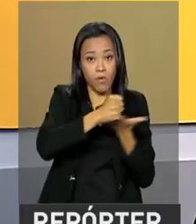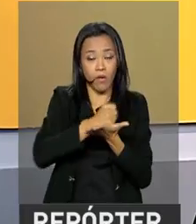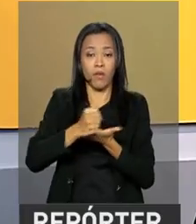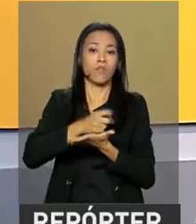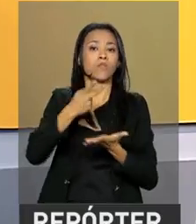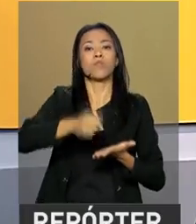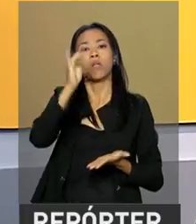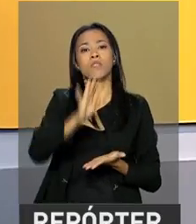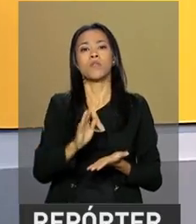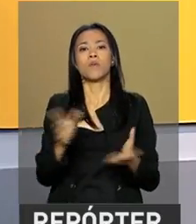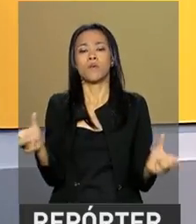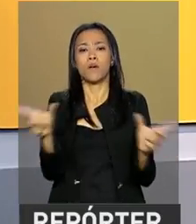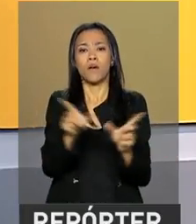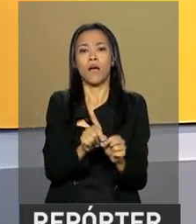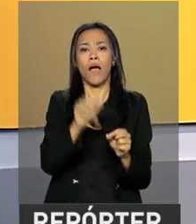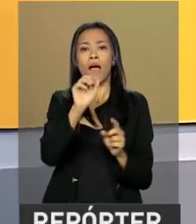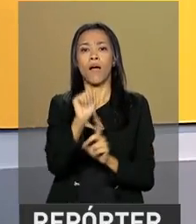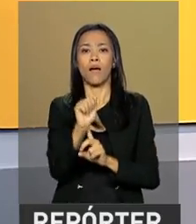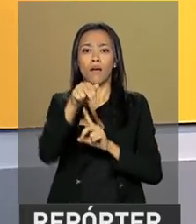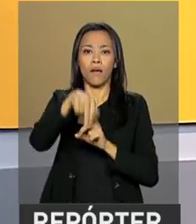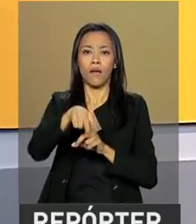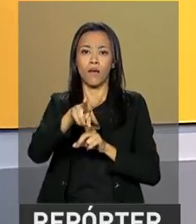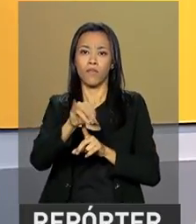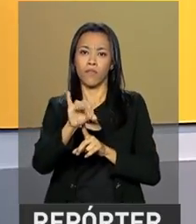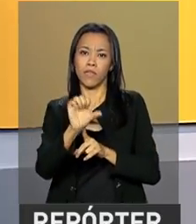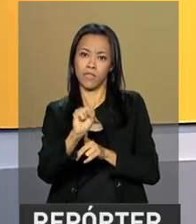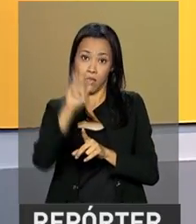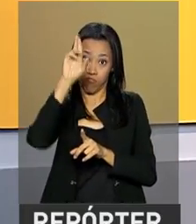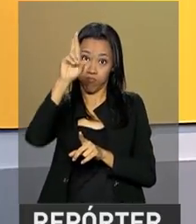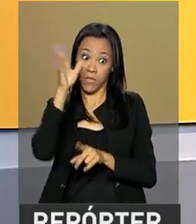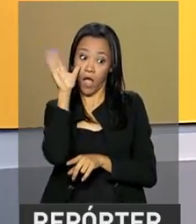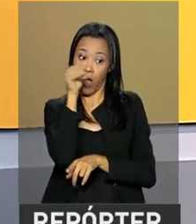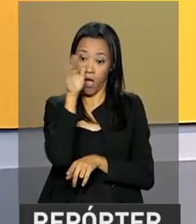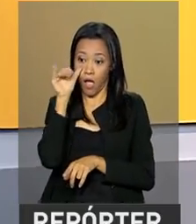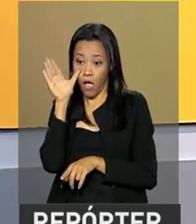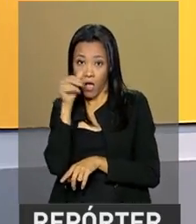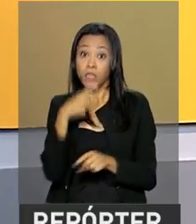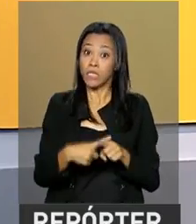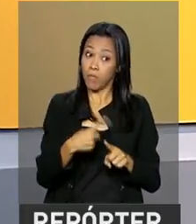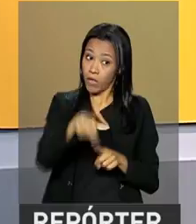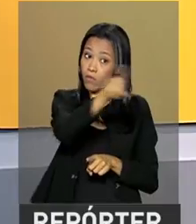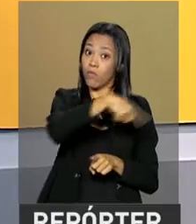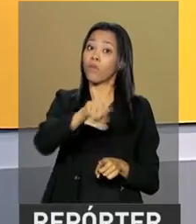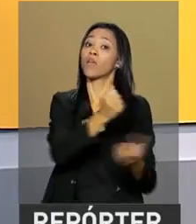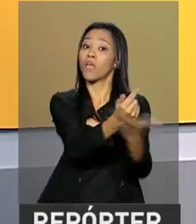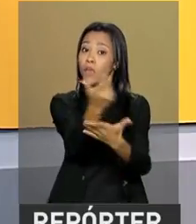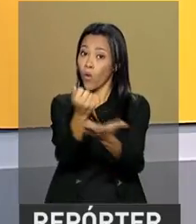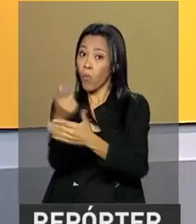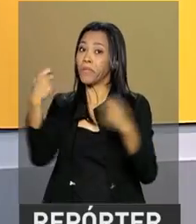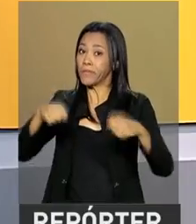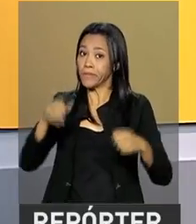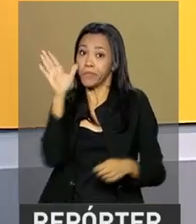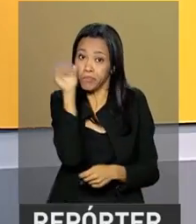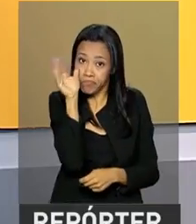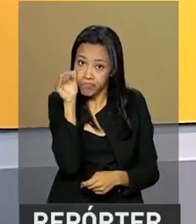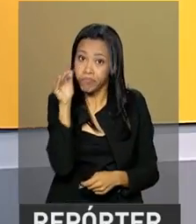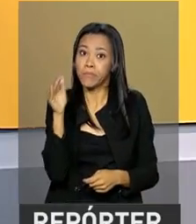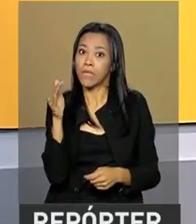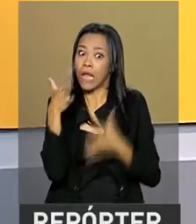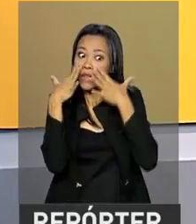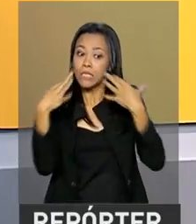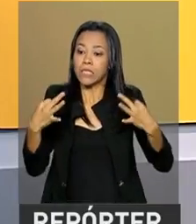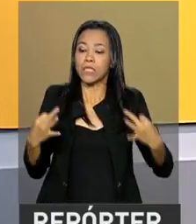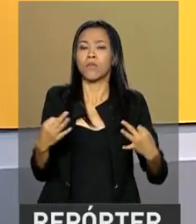de vigilância sanitária anvisa está de olho e o consumidor também precisa ficar atento inclusive para